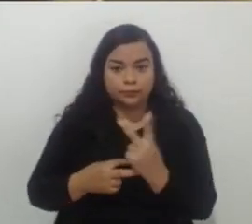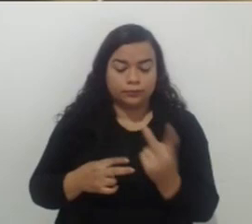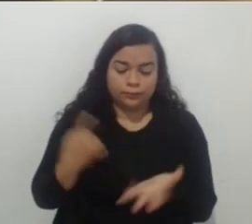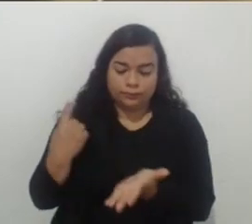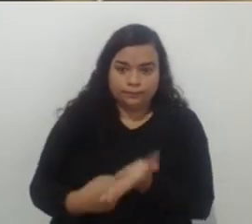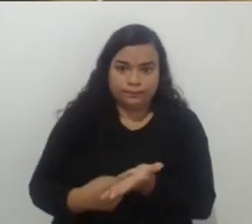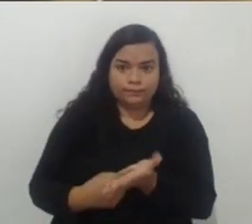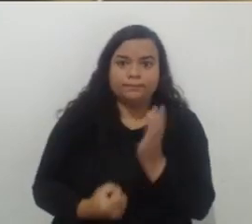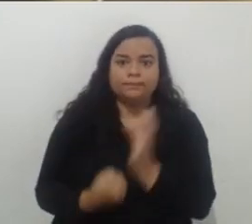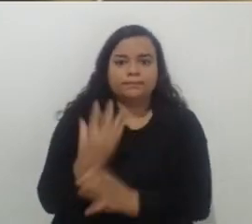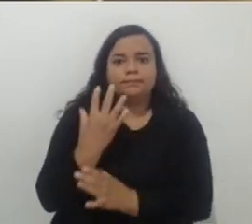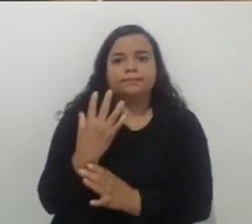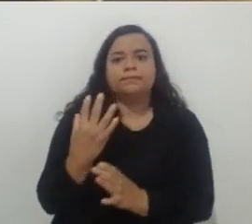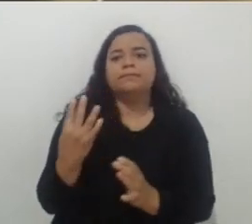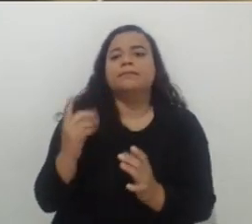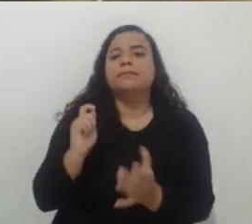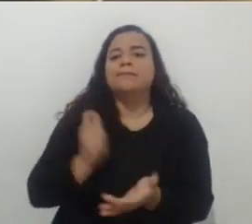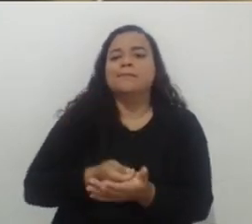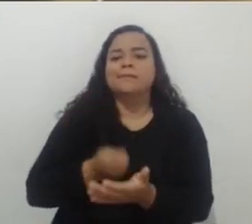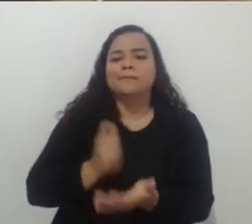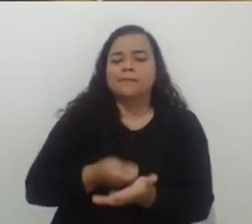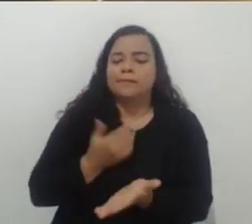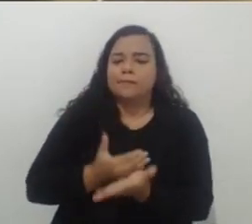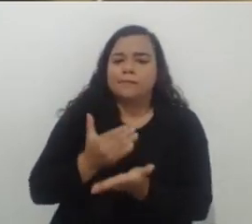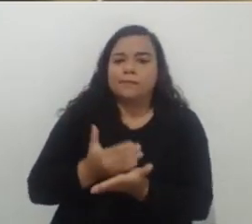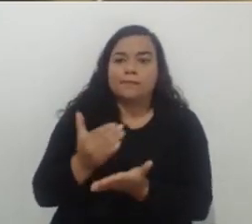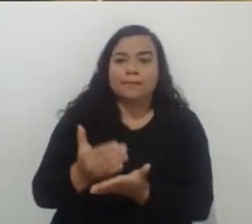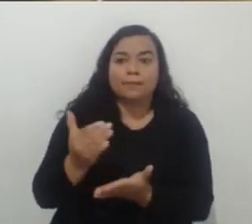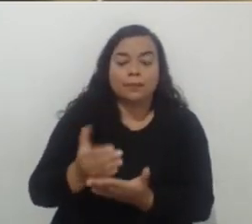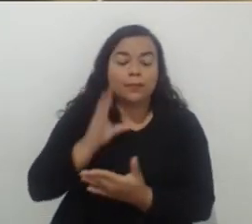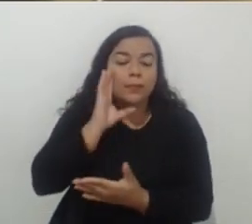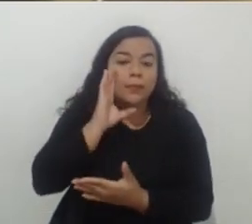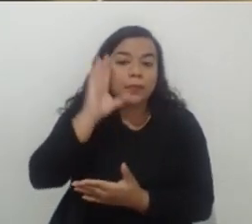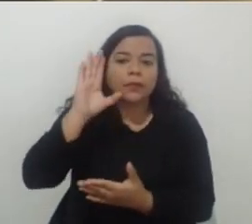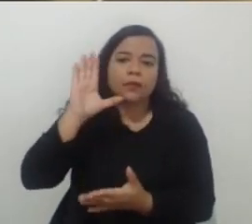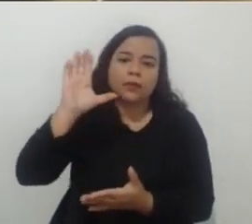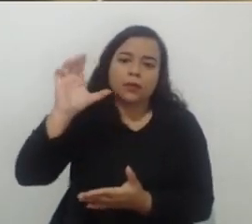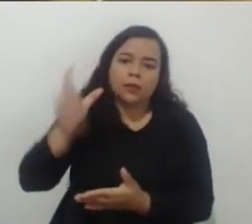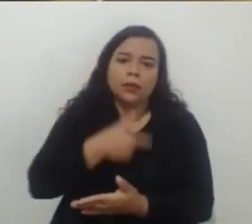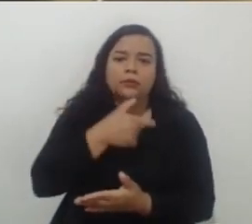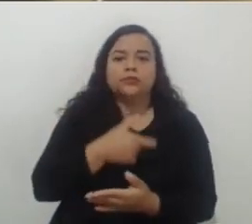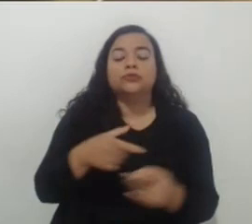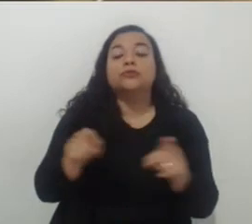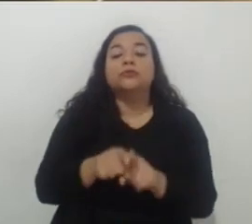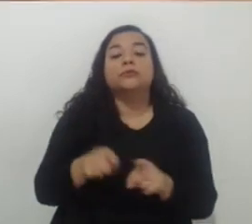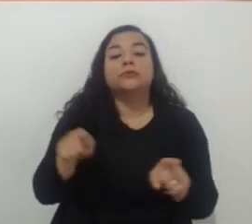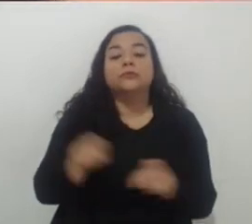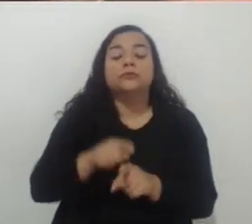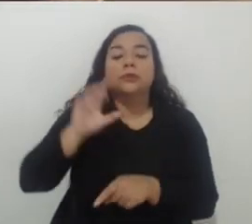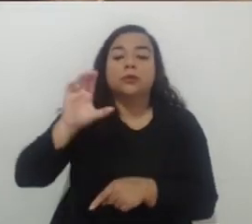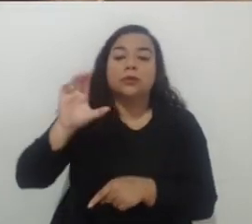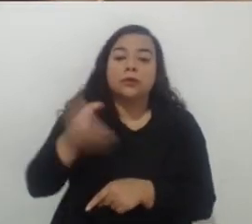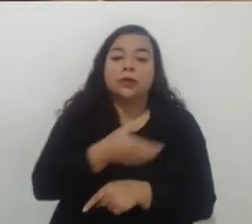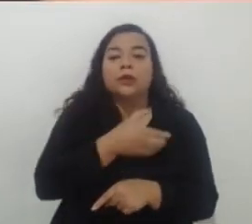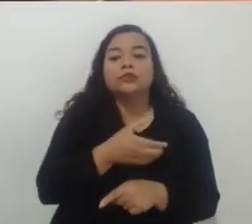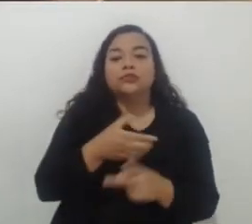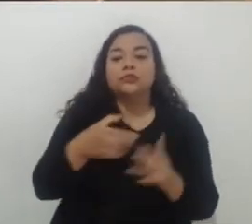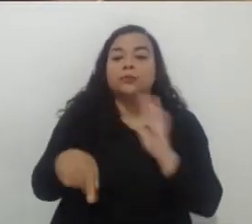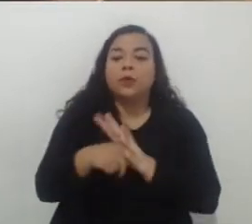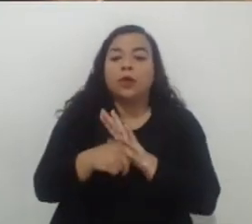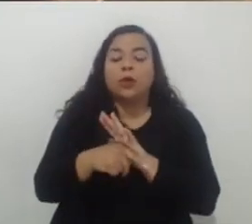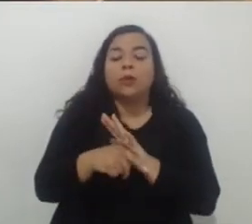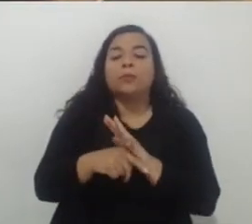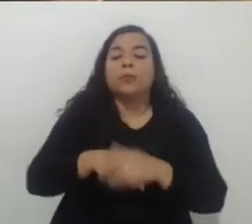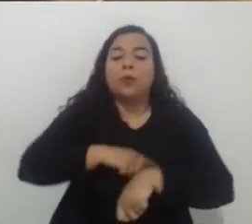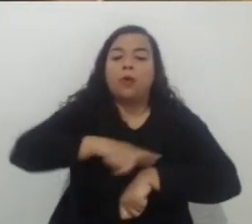entabulado um acordo para pagamento parcelado do crédito principal e também dos créditos de honorários convencionais